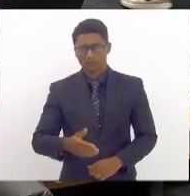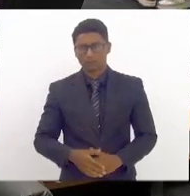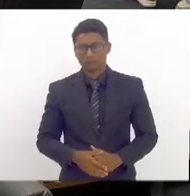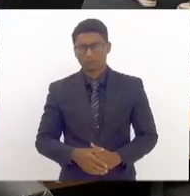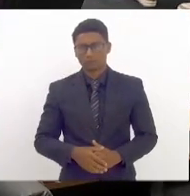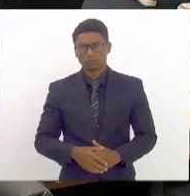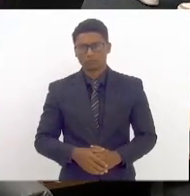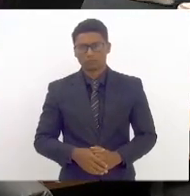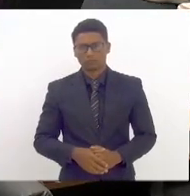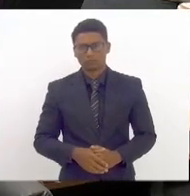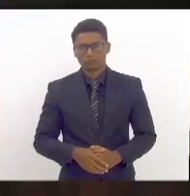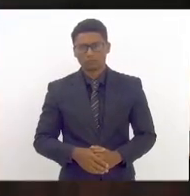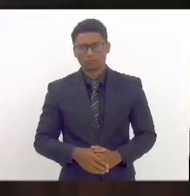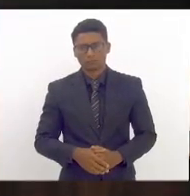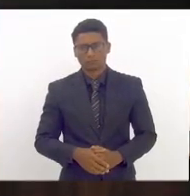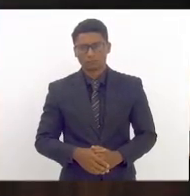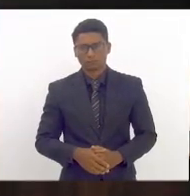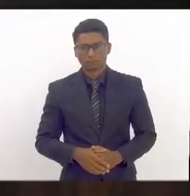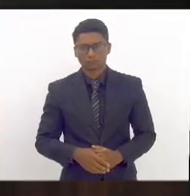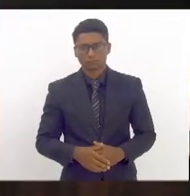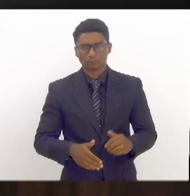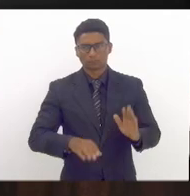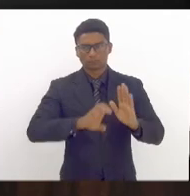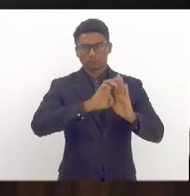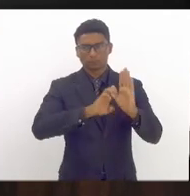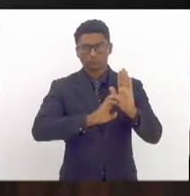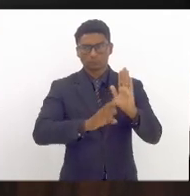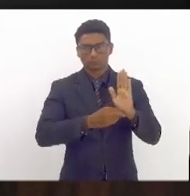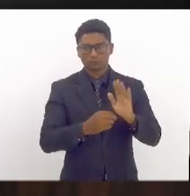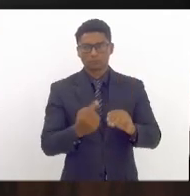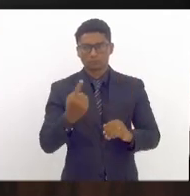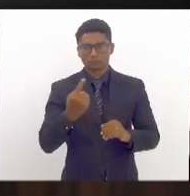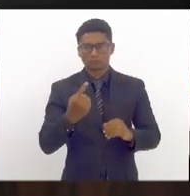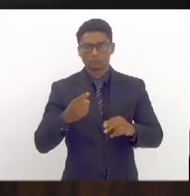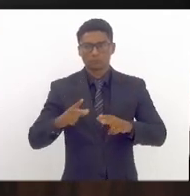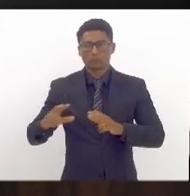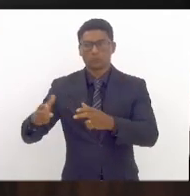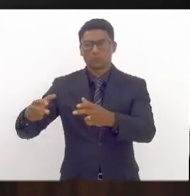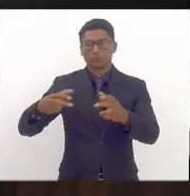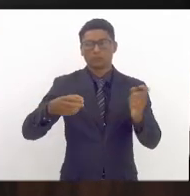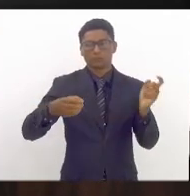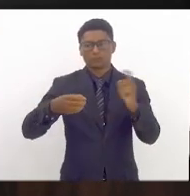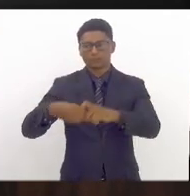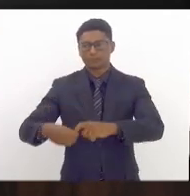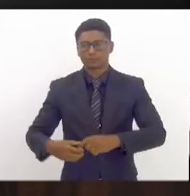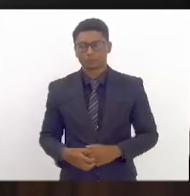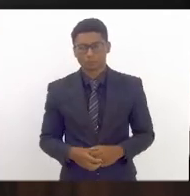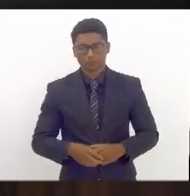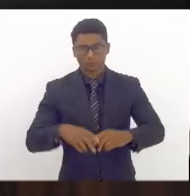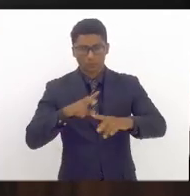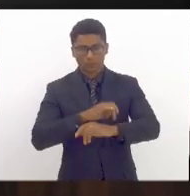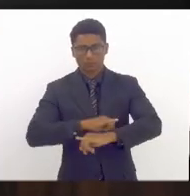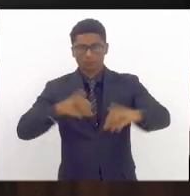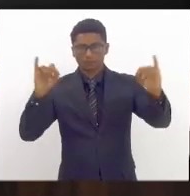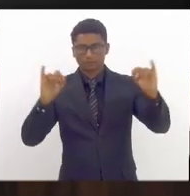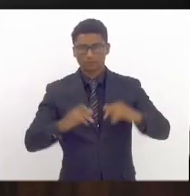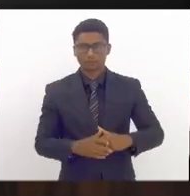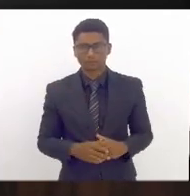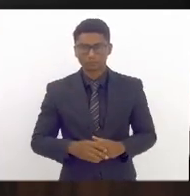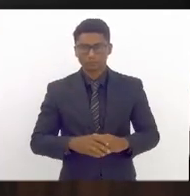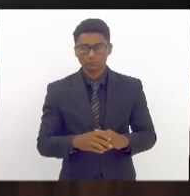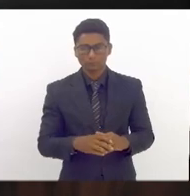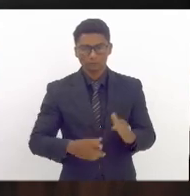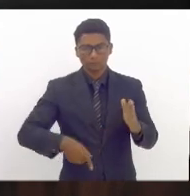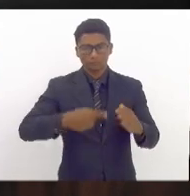Bom, a presente proposta recebeu uma emenda e retorna às comissões. Anuncio. Em